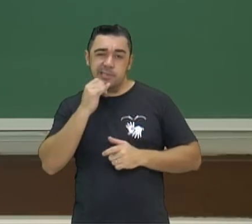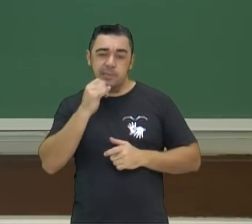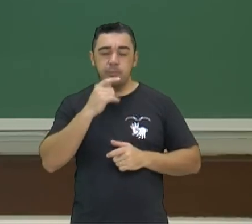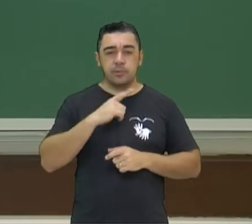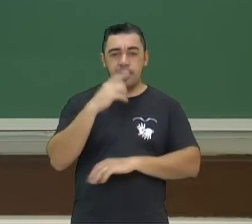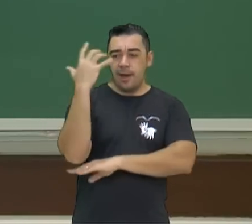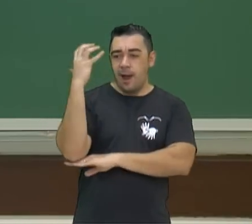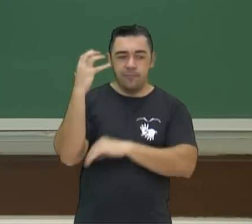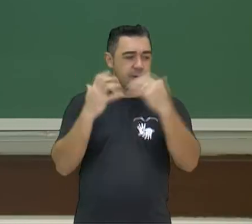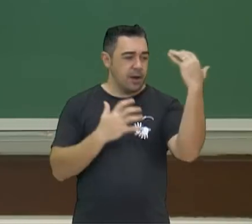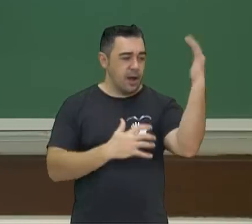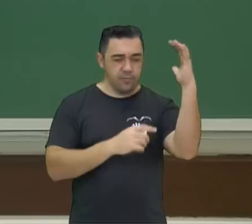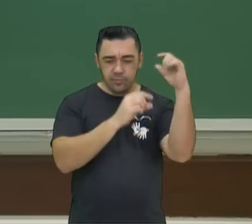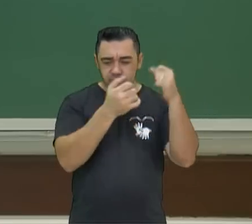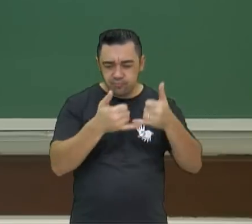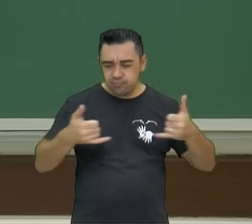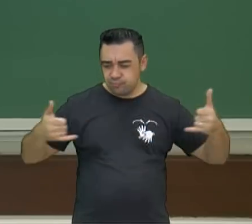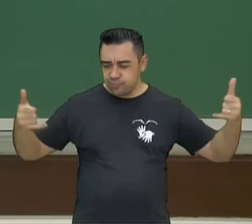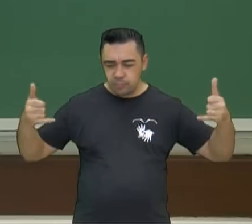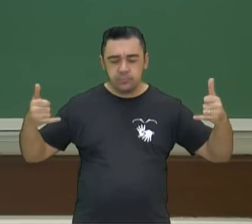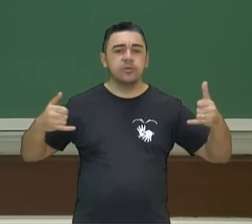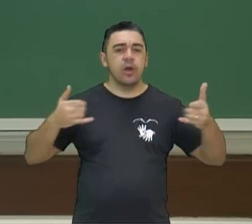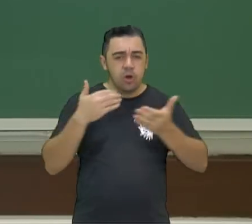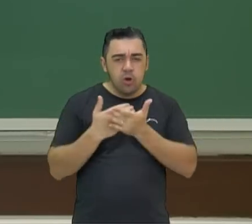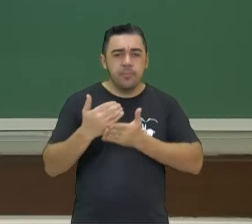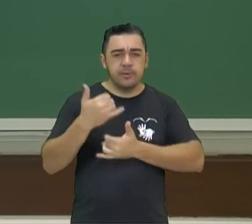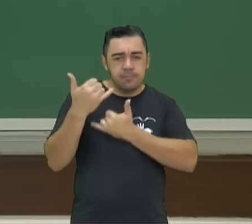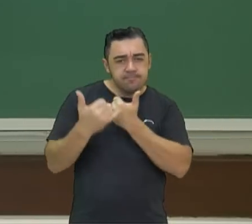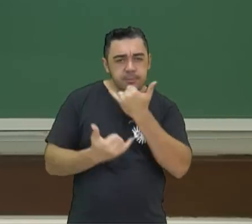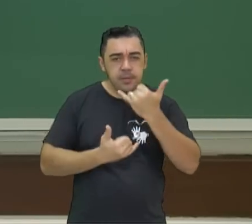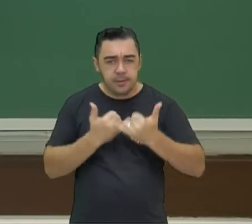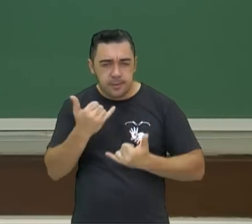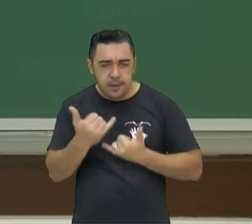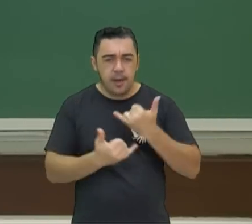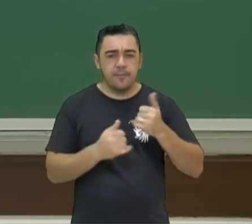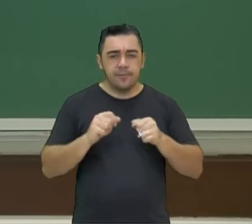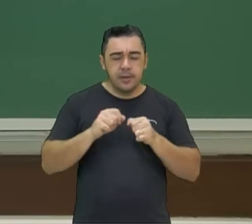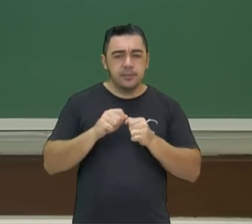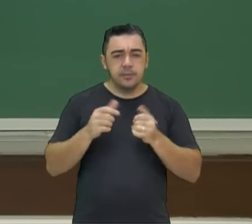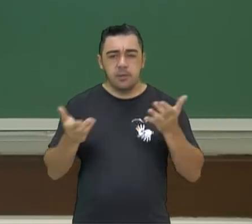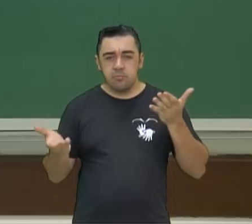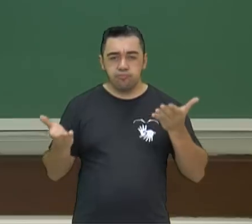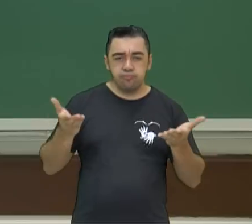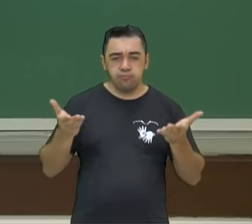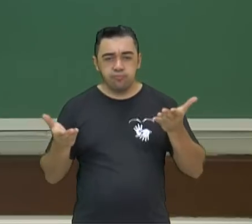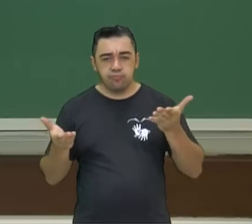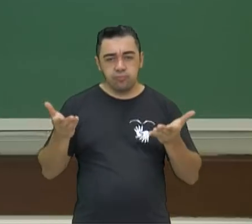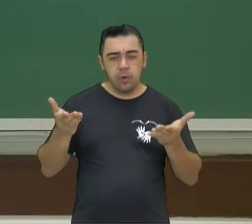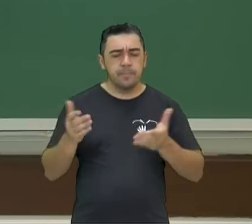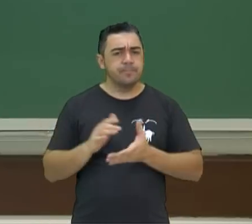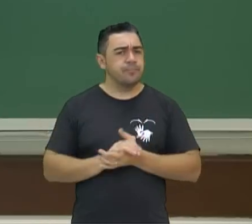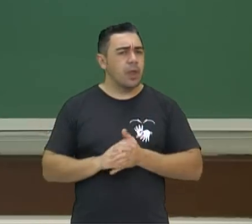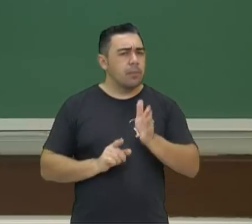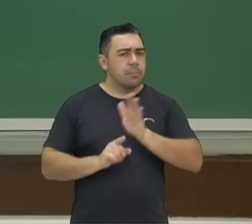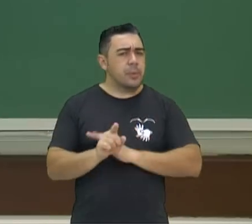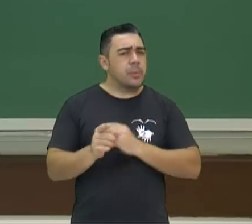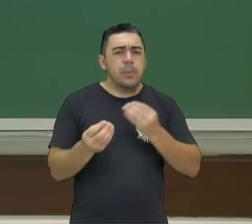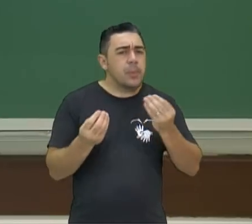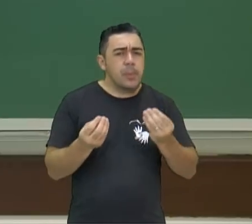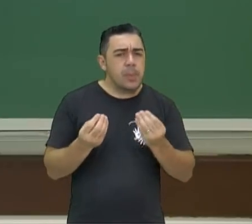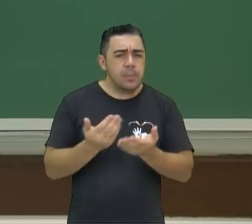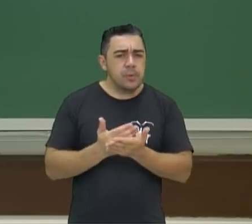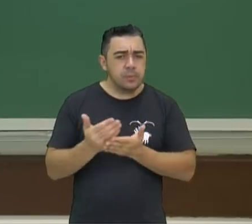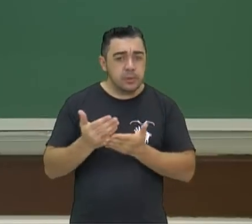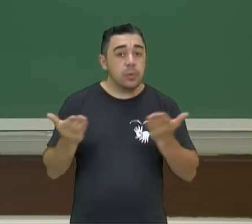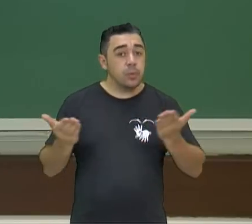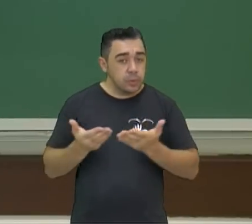coloca o slackline, já começa a brincar, a recrear, se equilibrar, Mas e como que isso tudo começou,